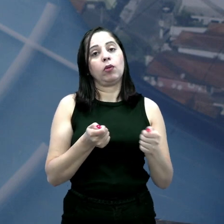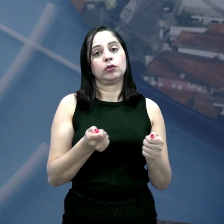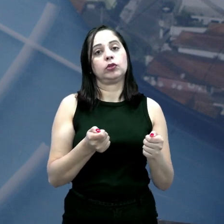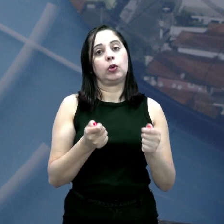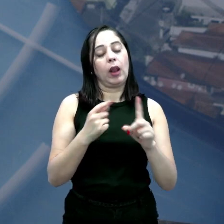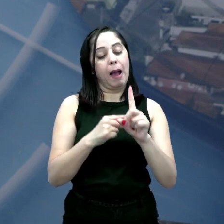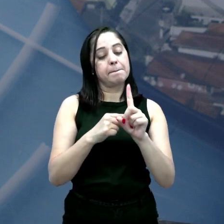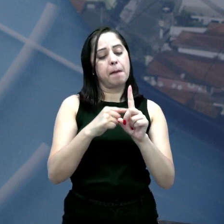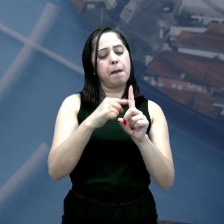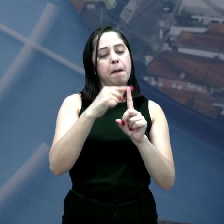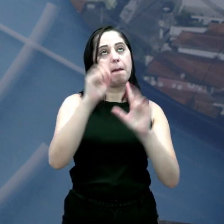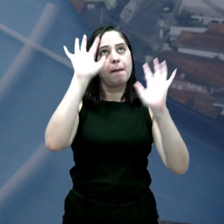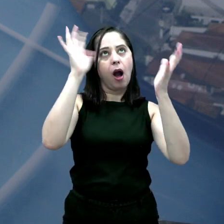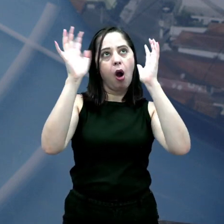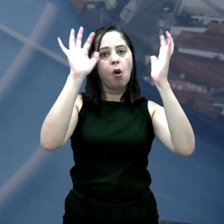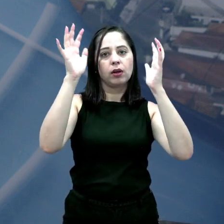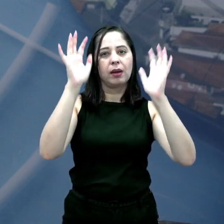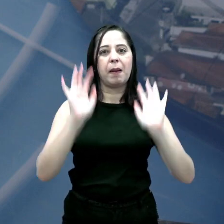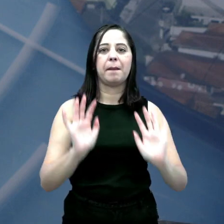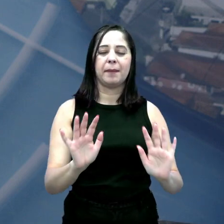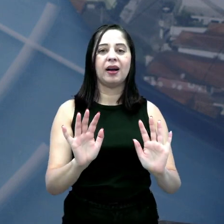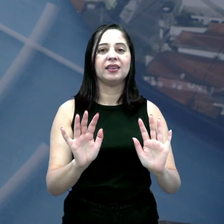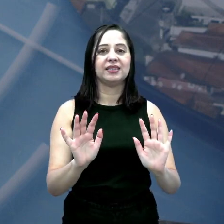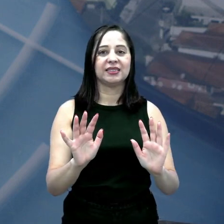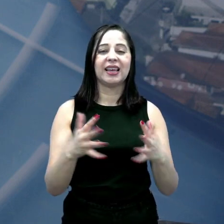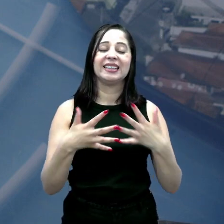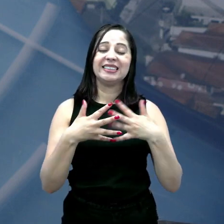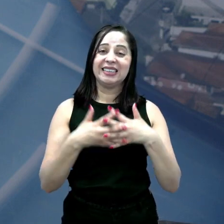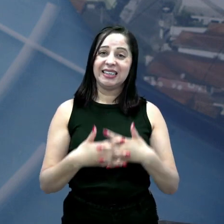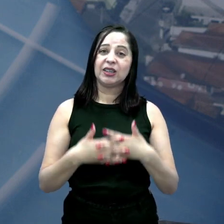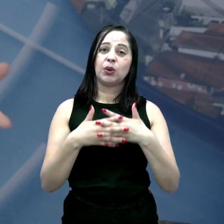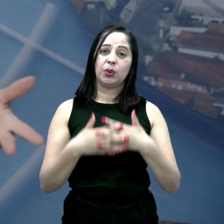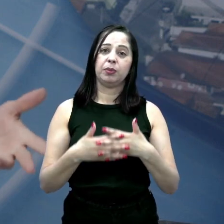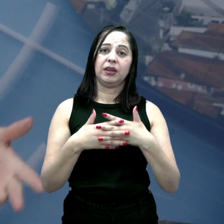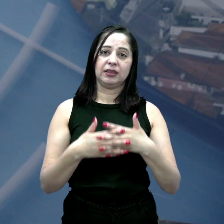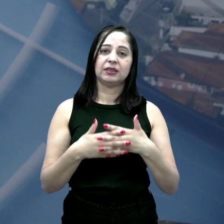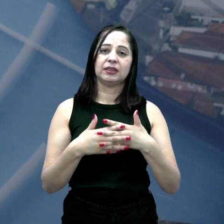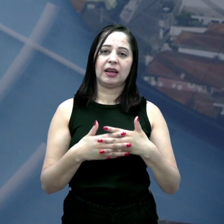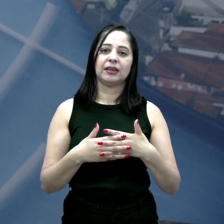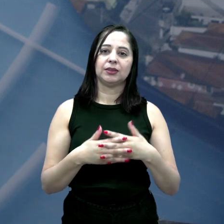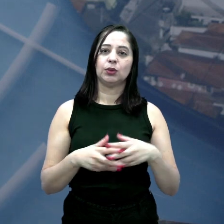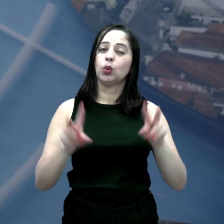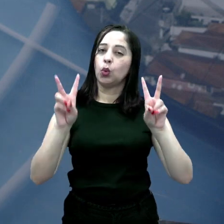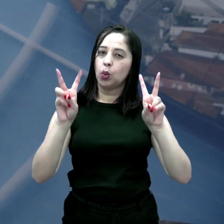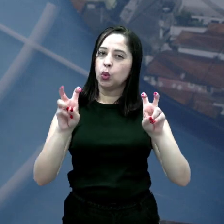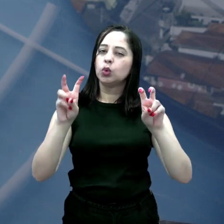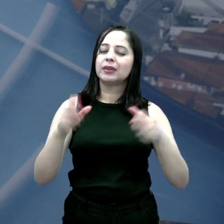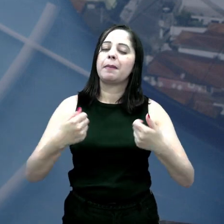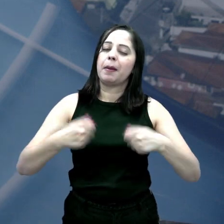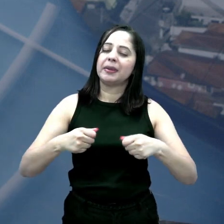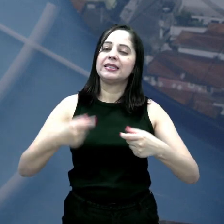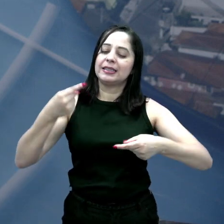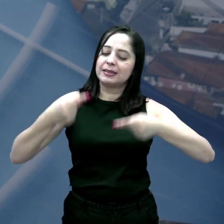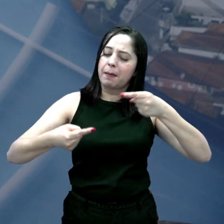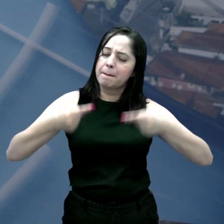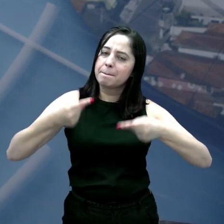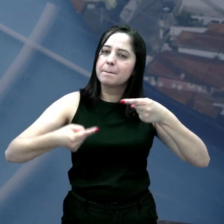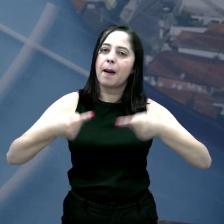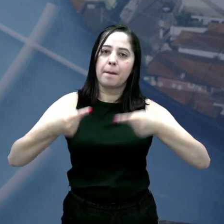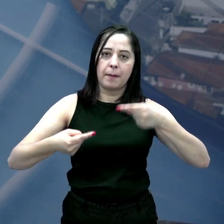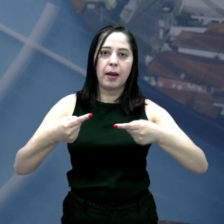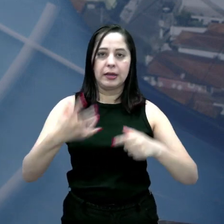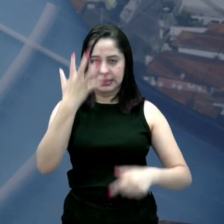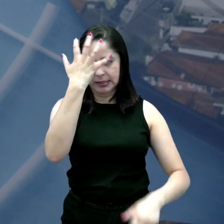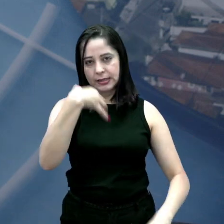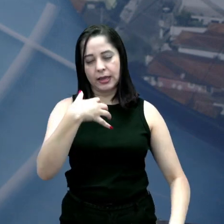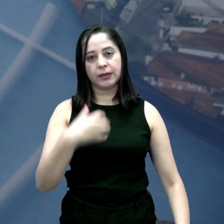essa situação, mas realmente é complicado, é um assunto que precisa ser amplamente discutido, né, com políticas públicas de uma forma